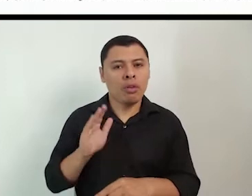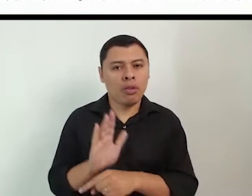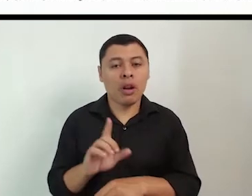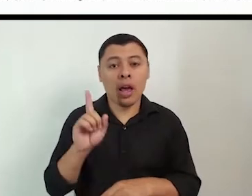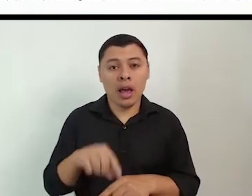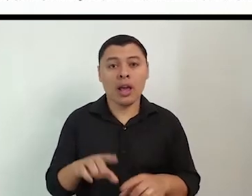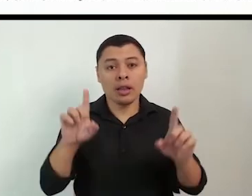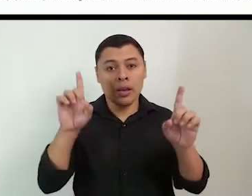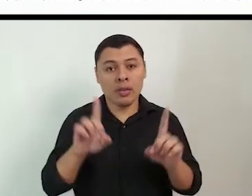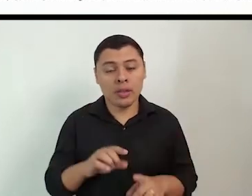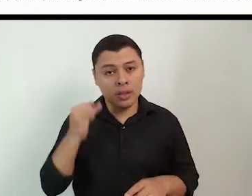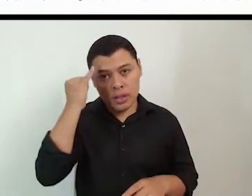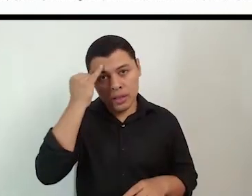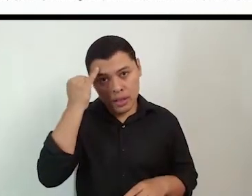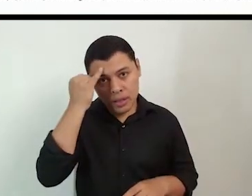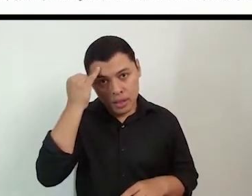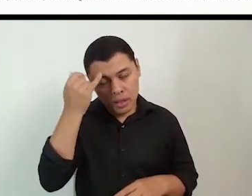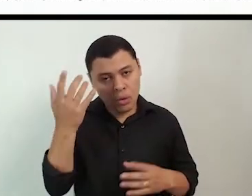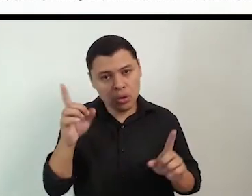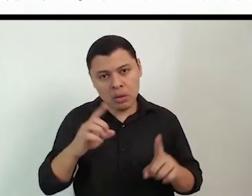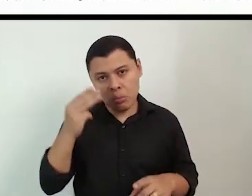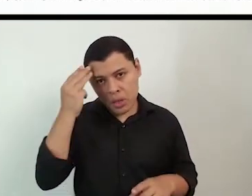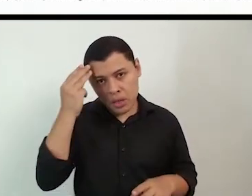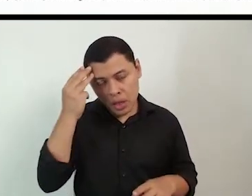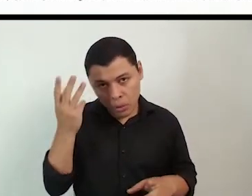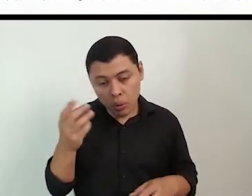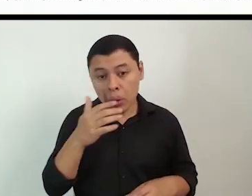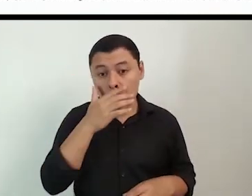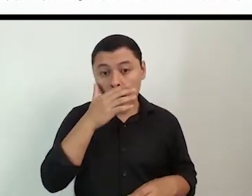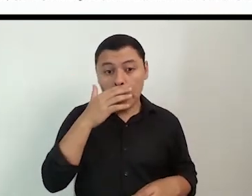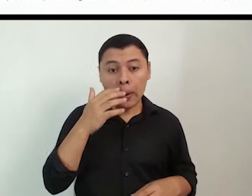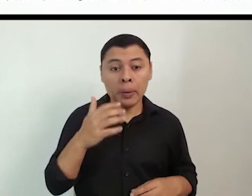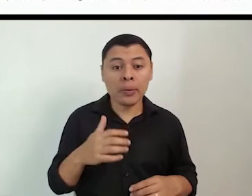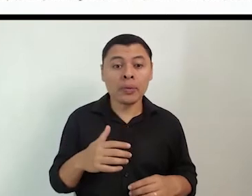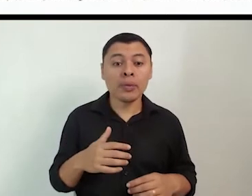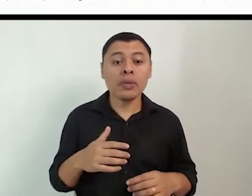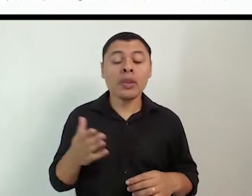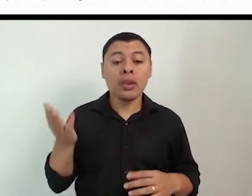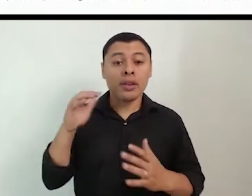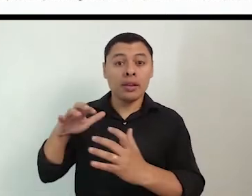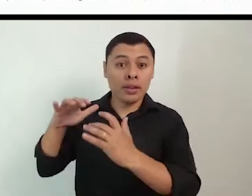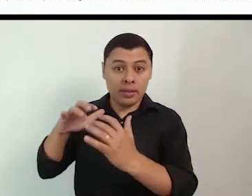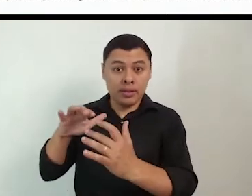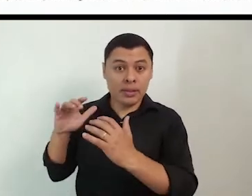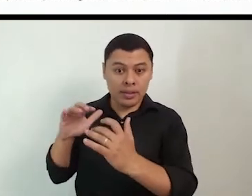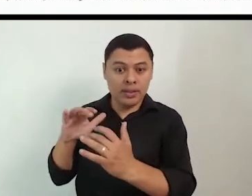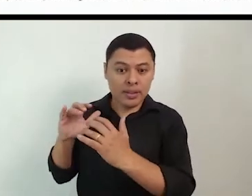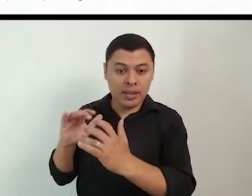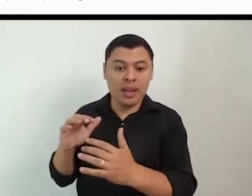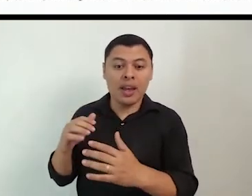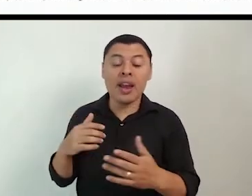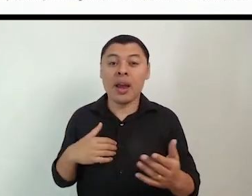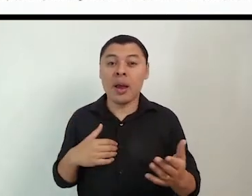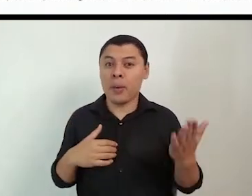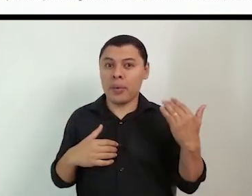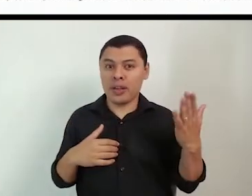ou intelectual. E aí, durante o hackathon, eu não fiz parte do grupo da Milena inicialmente,